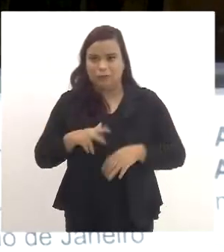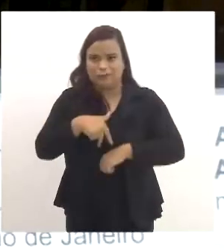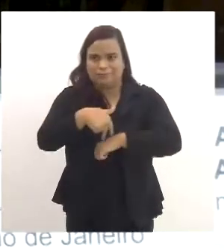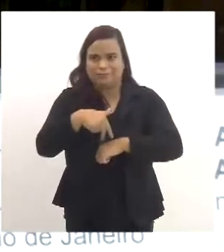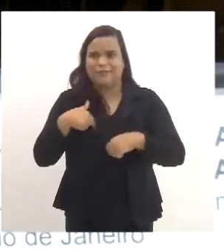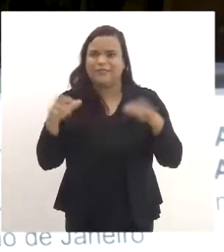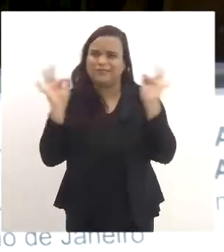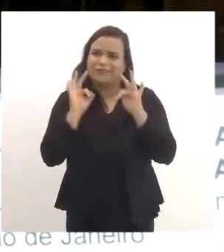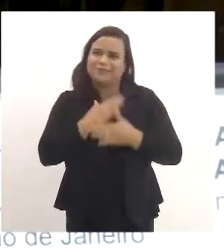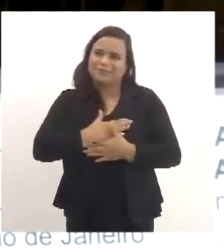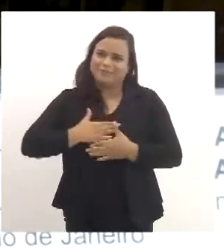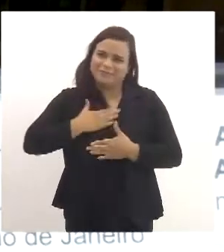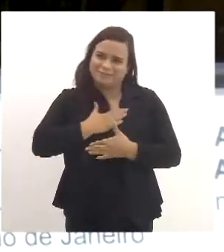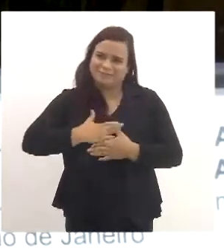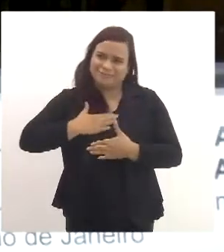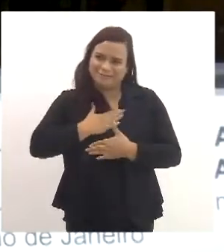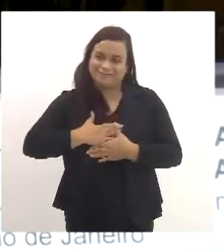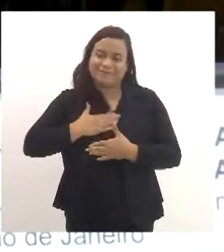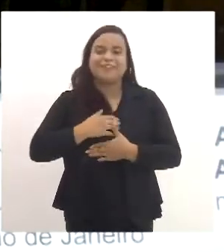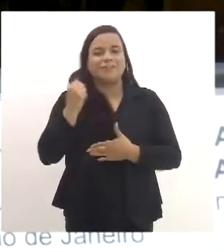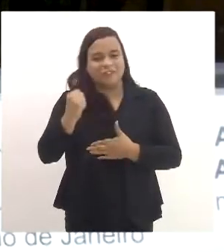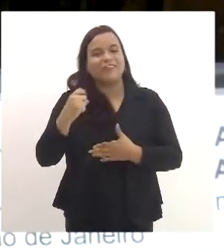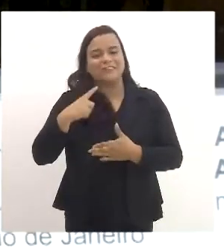como uma profunda satisfação.